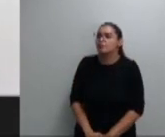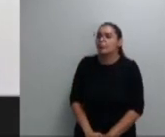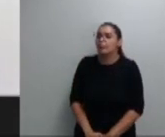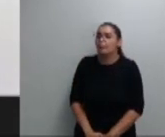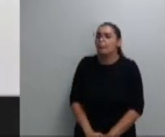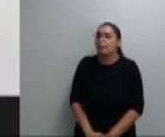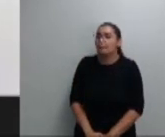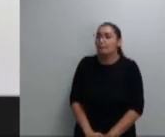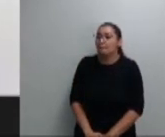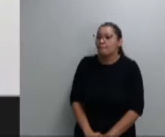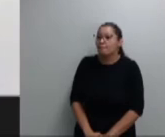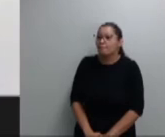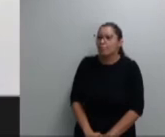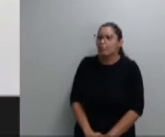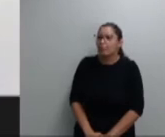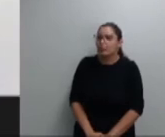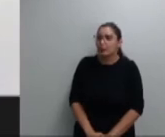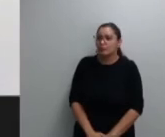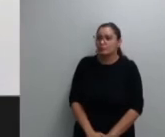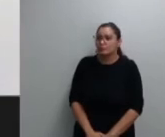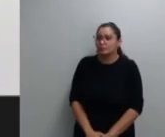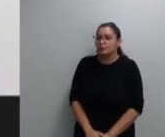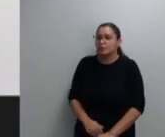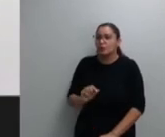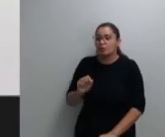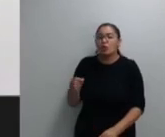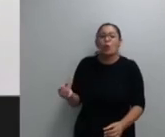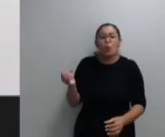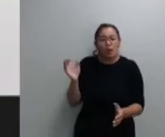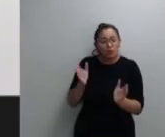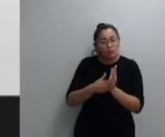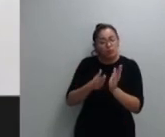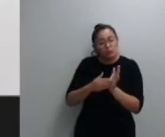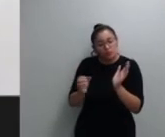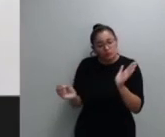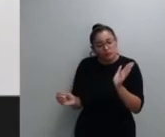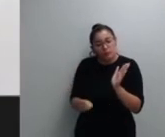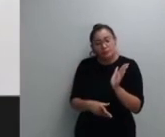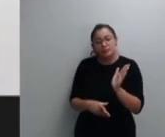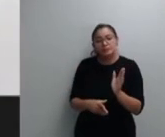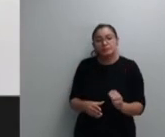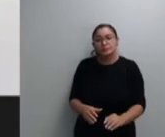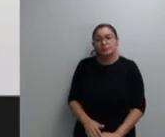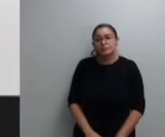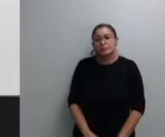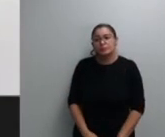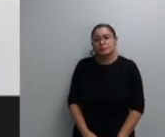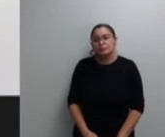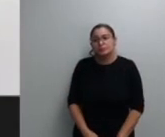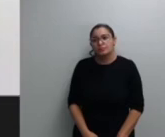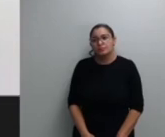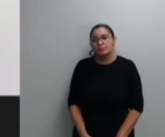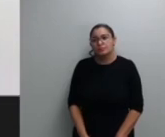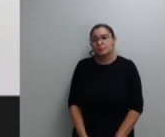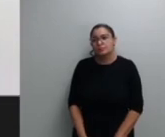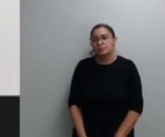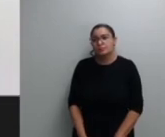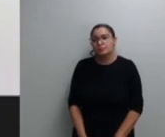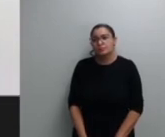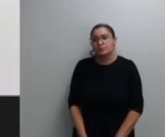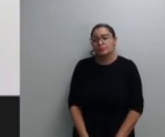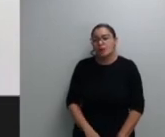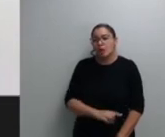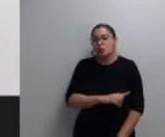com relação a esse fato que foi trazido de que no acordo recorrido não haveria menção a data de